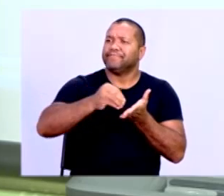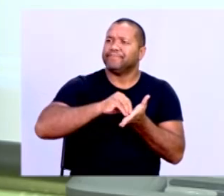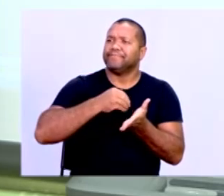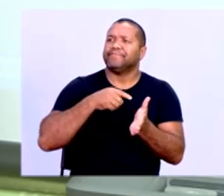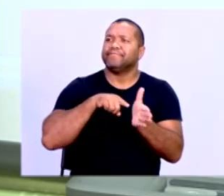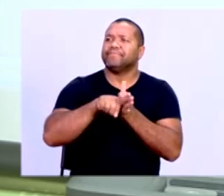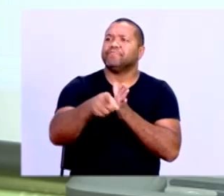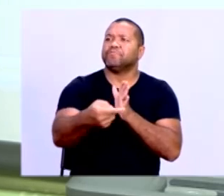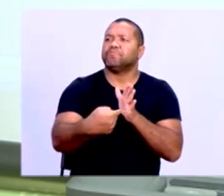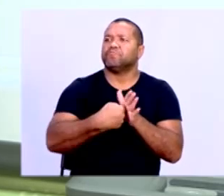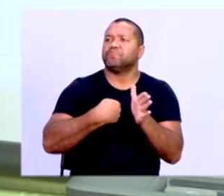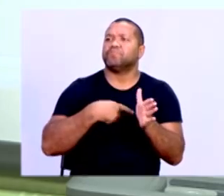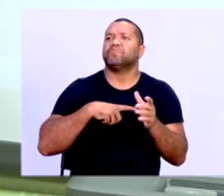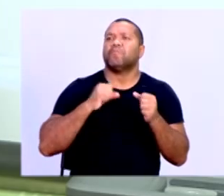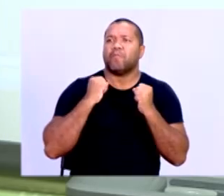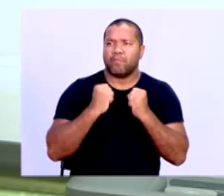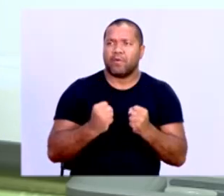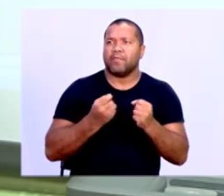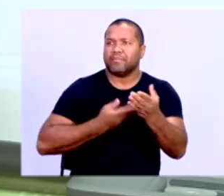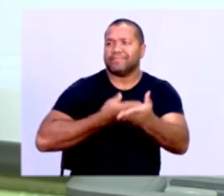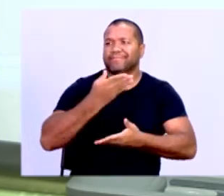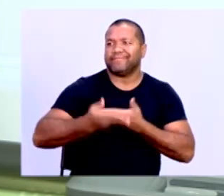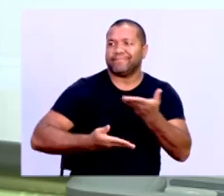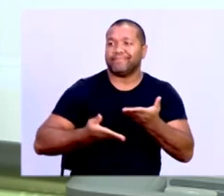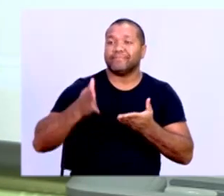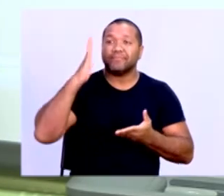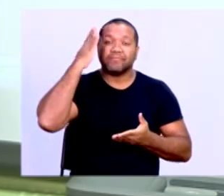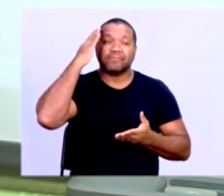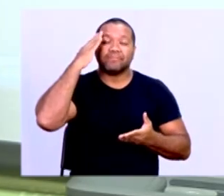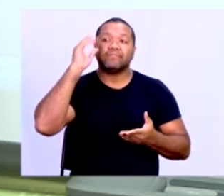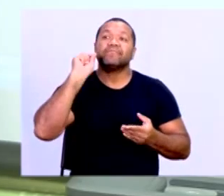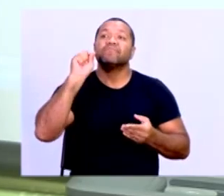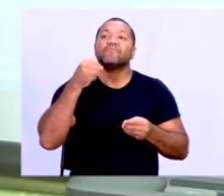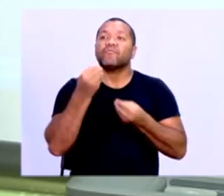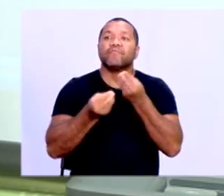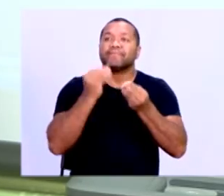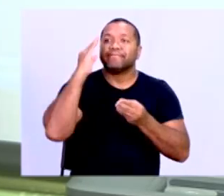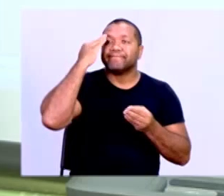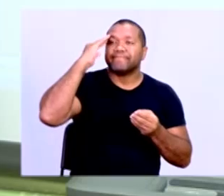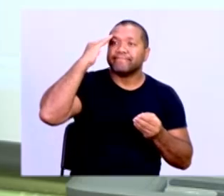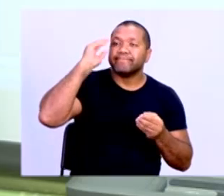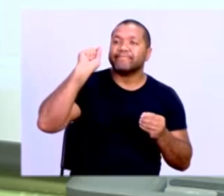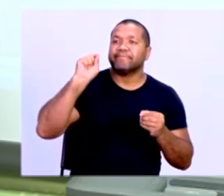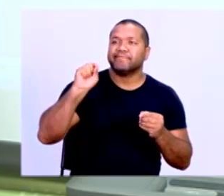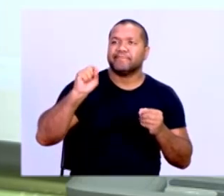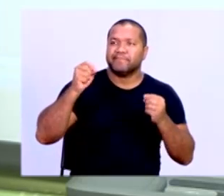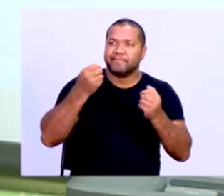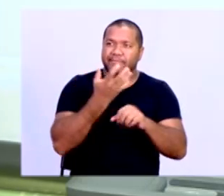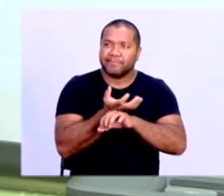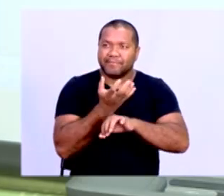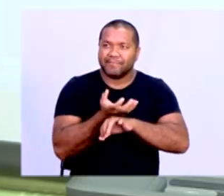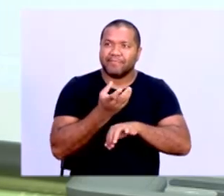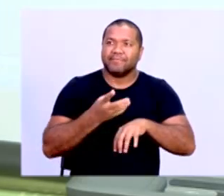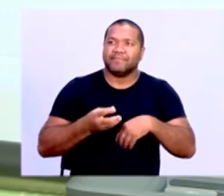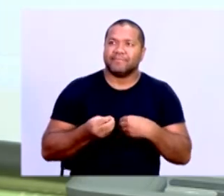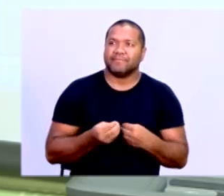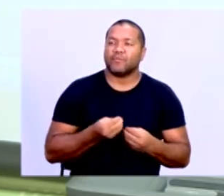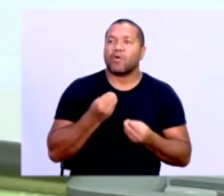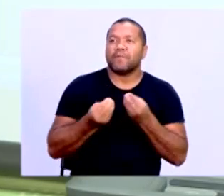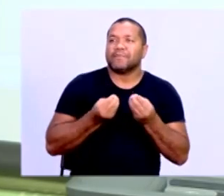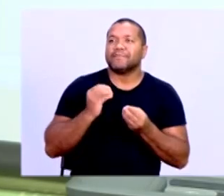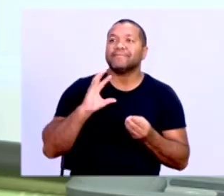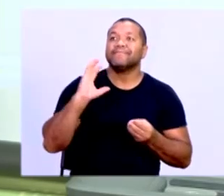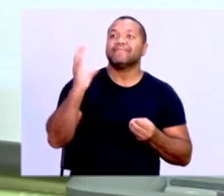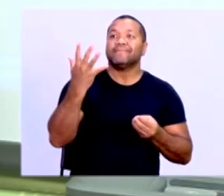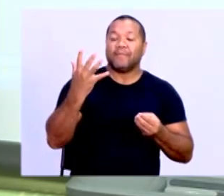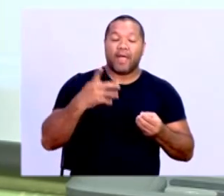vocês para que nós possamos interagir e saber como é que vocês estão entendendo essa matéria, como é que vocês estão